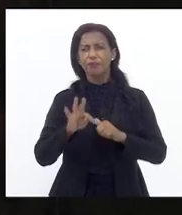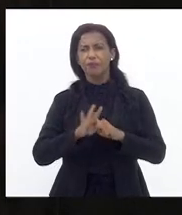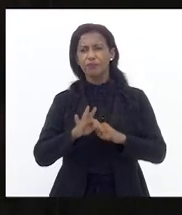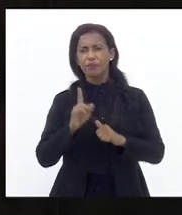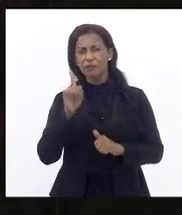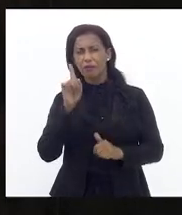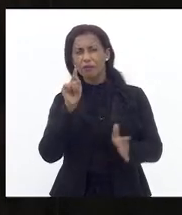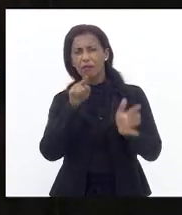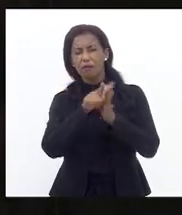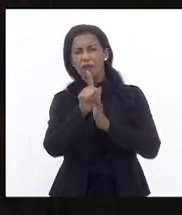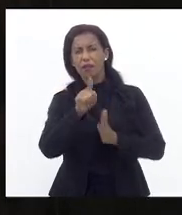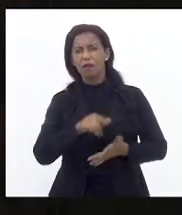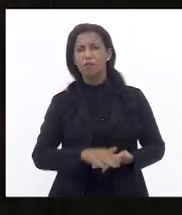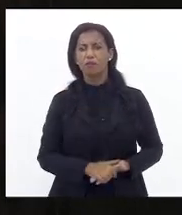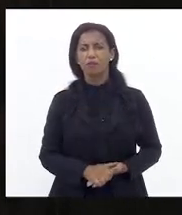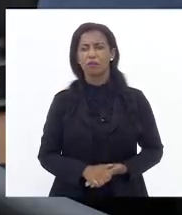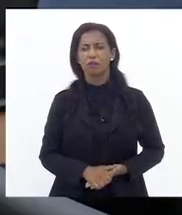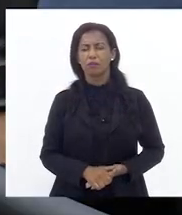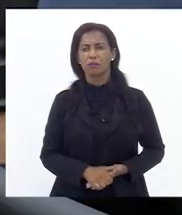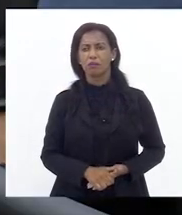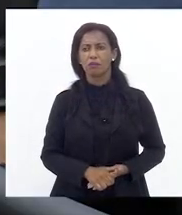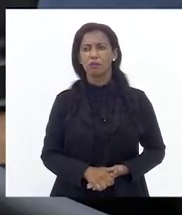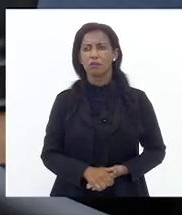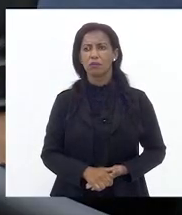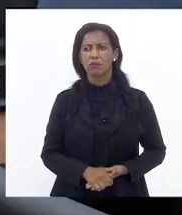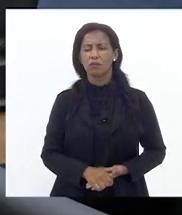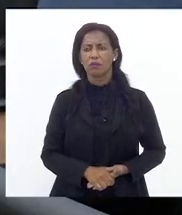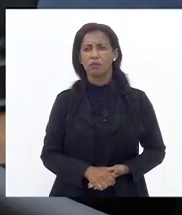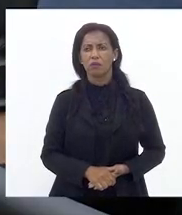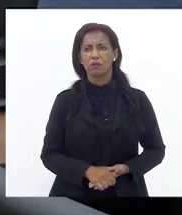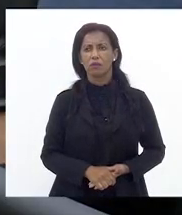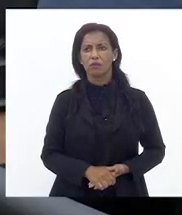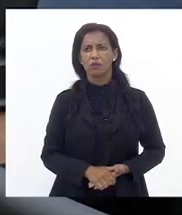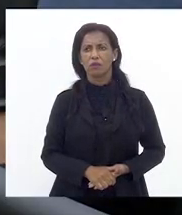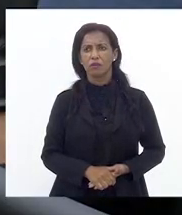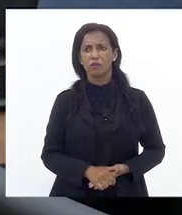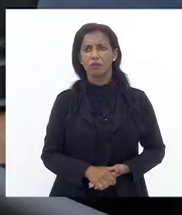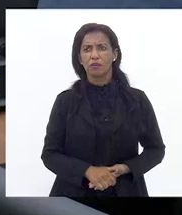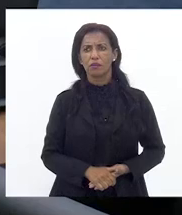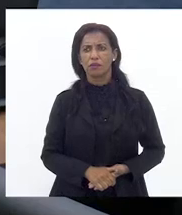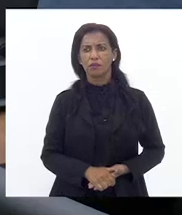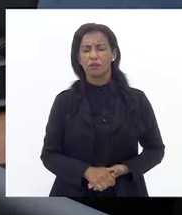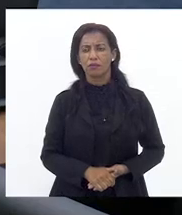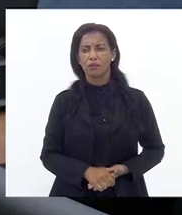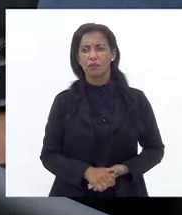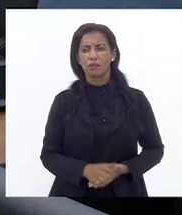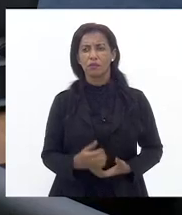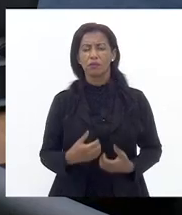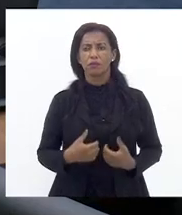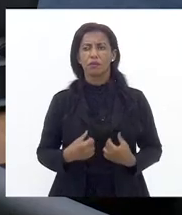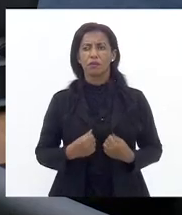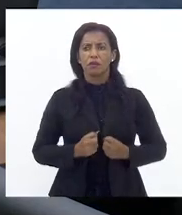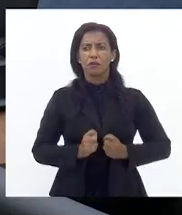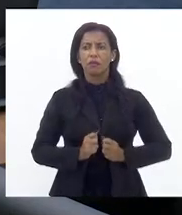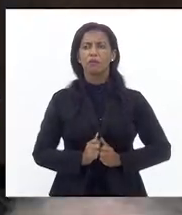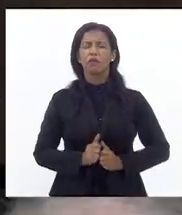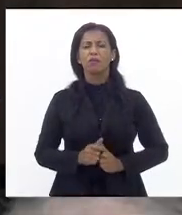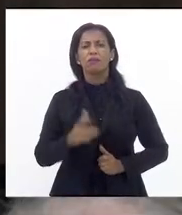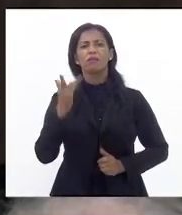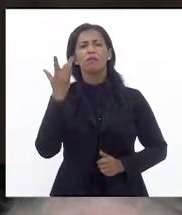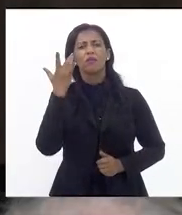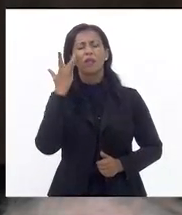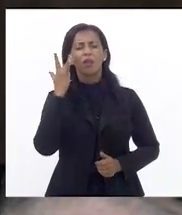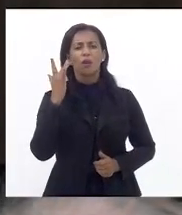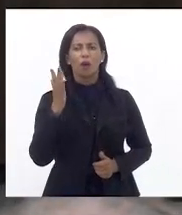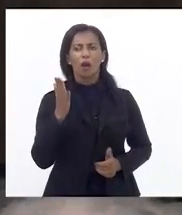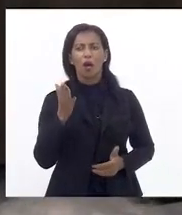não permissão pegando técnica colocar um negócio tempo tá esgotado pode estar Você tem razão eu te falei por favor que a pergunta é eu